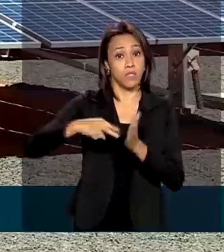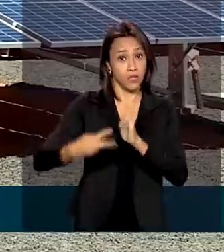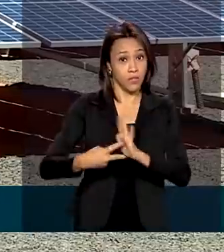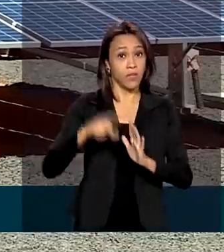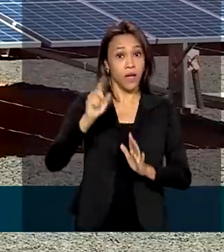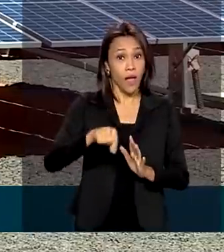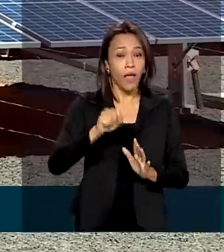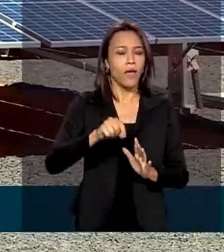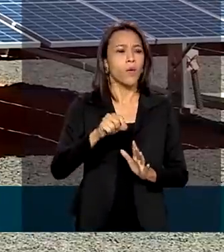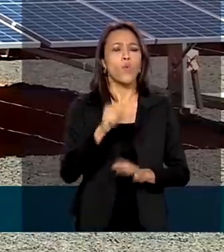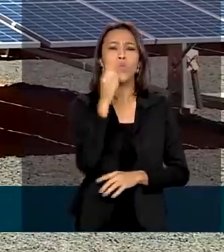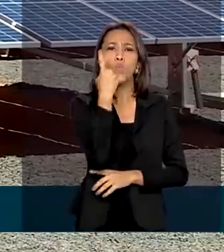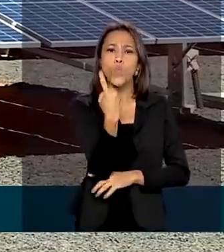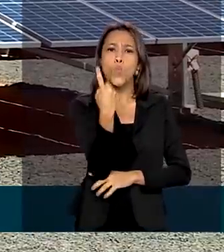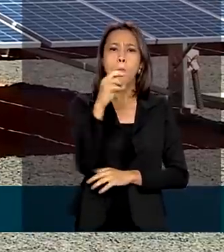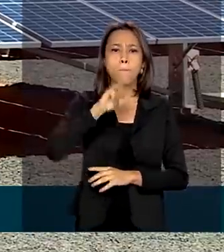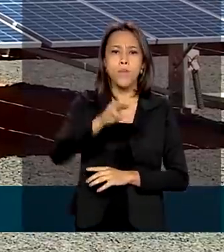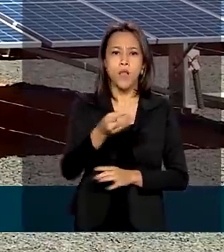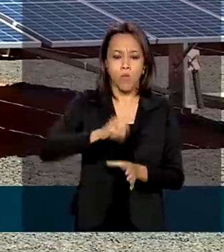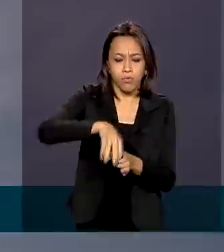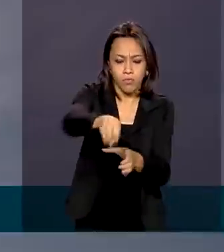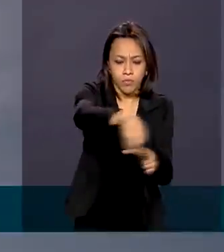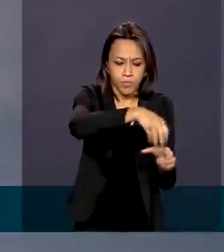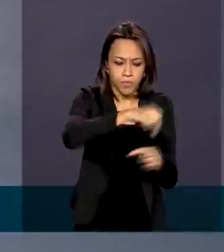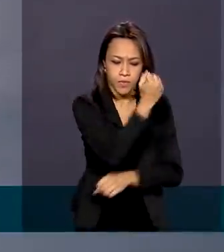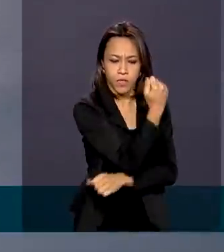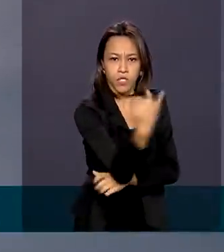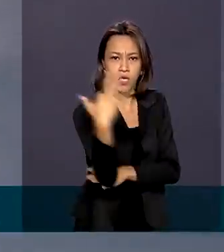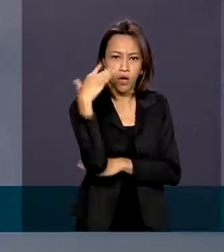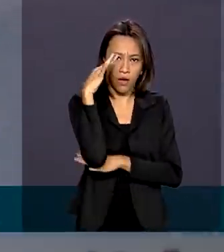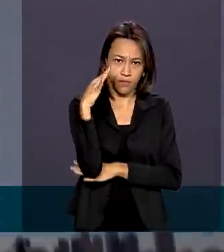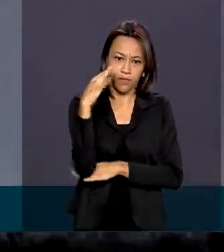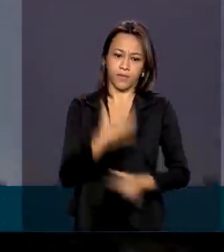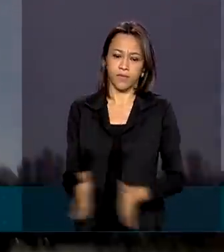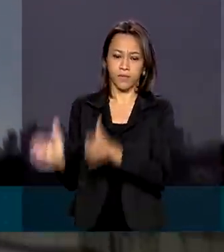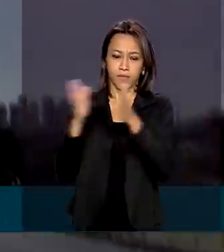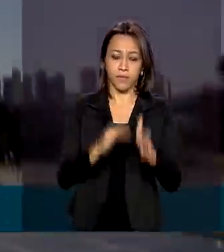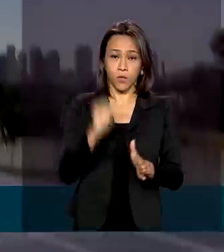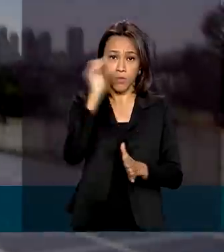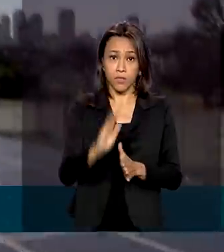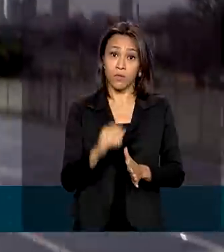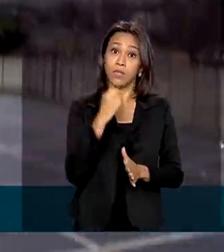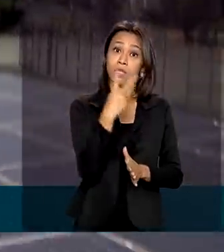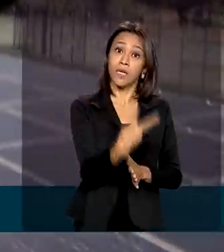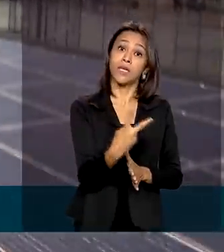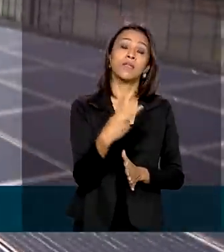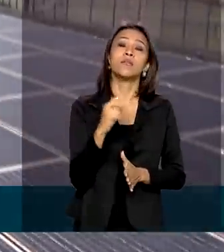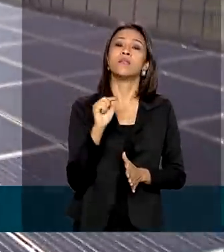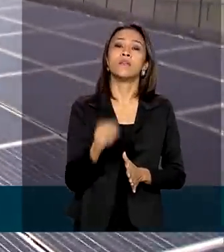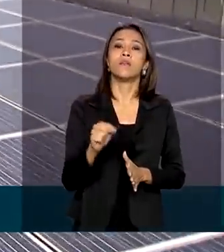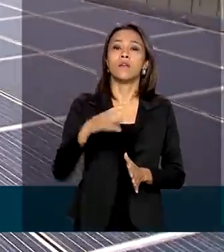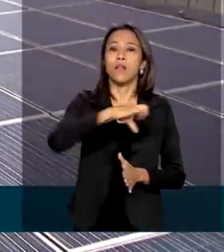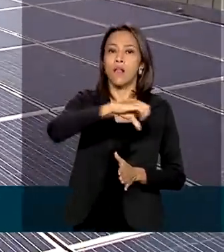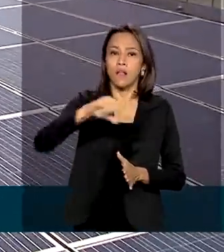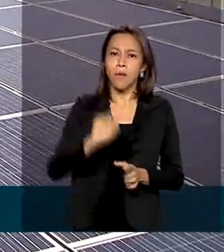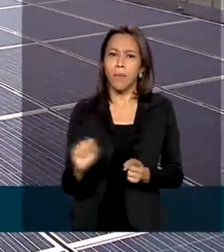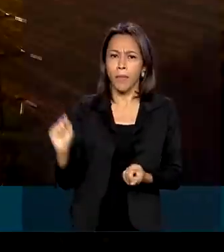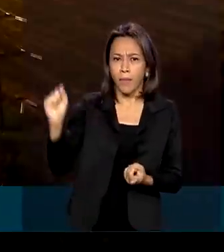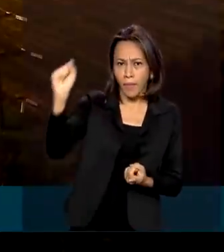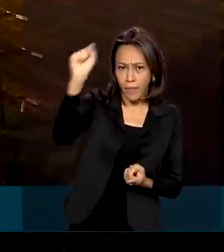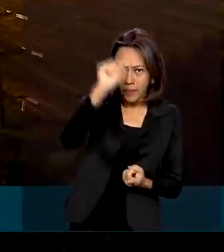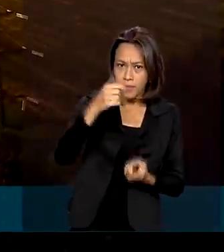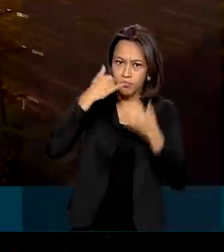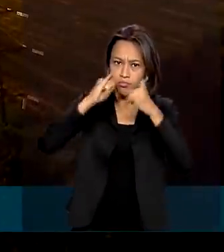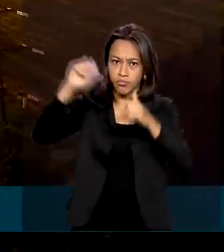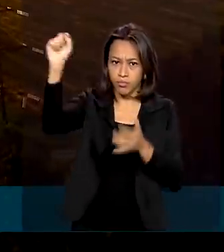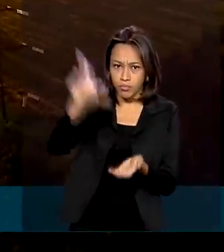plantar quase um milhão de árvores. O Brasil tem 3.900 usinas solares de geração centralizada,